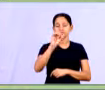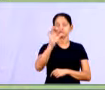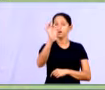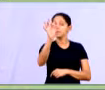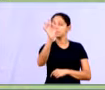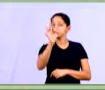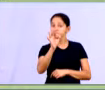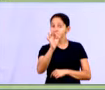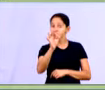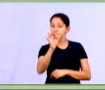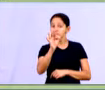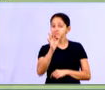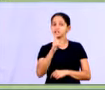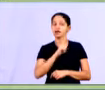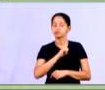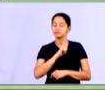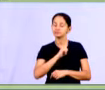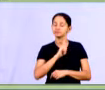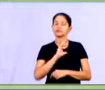Mais